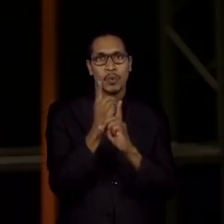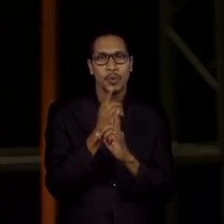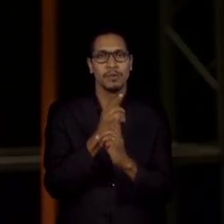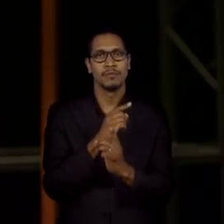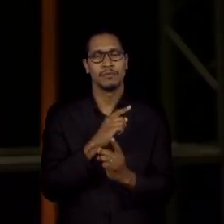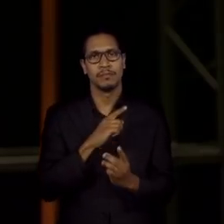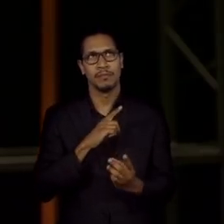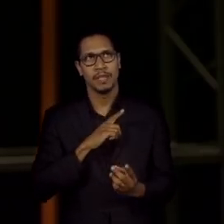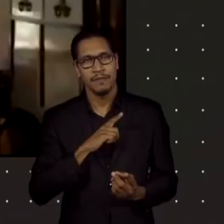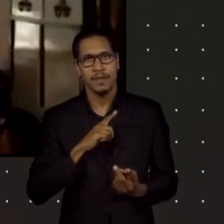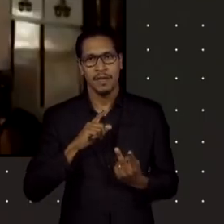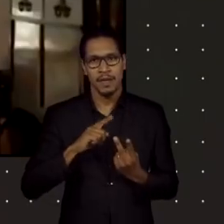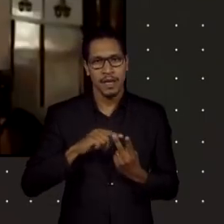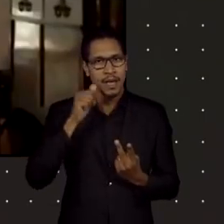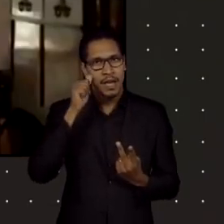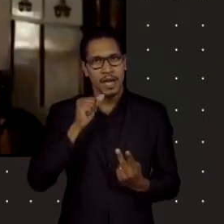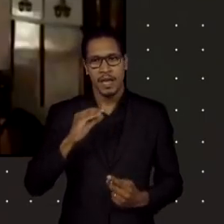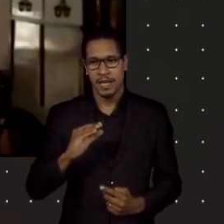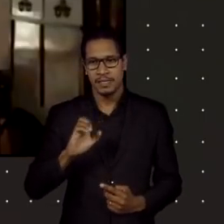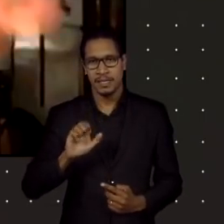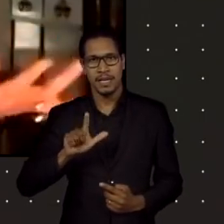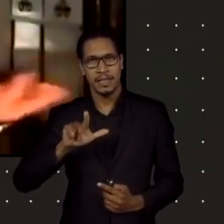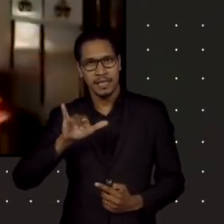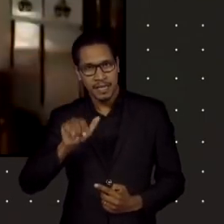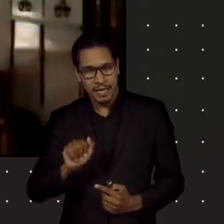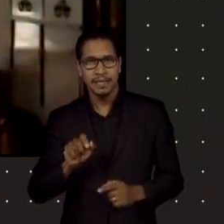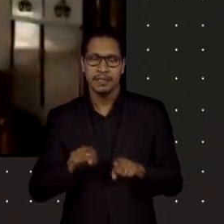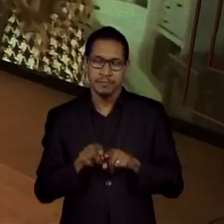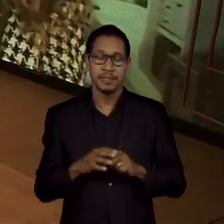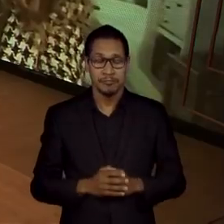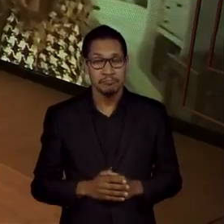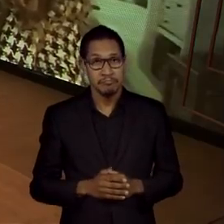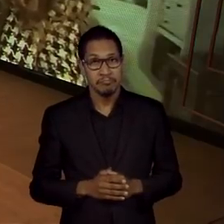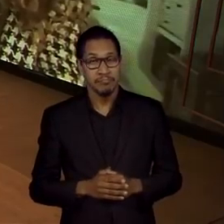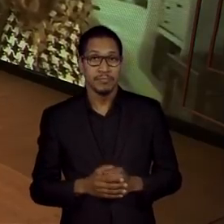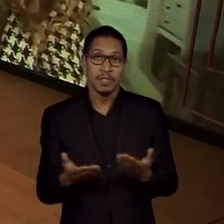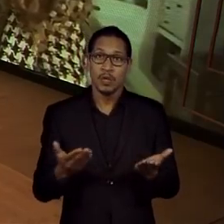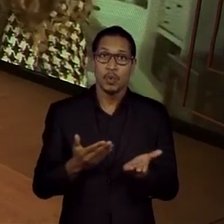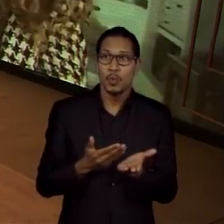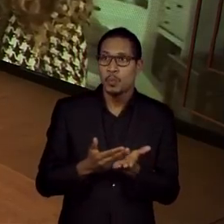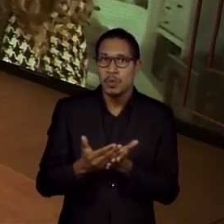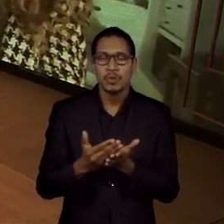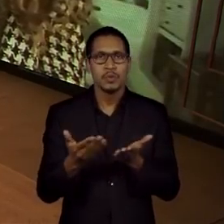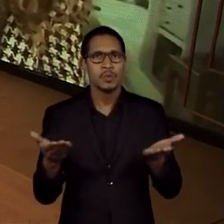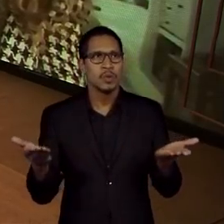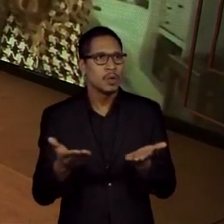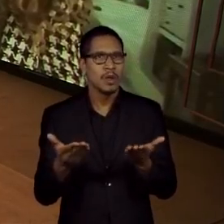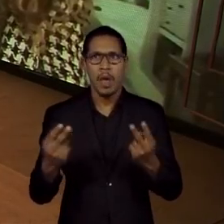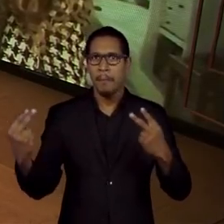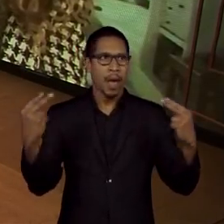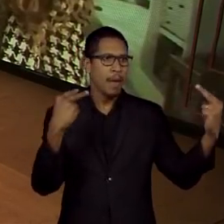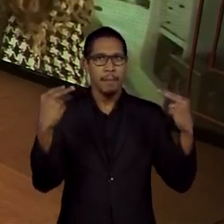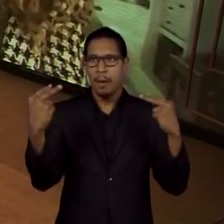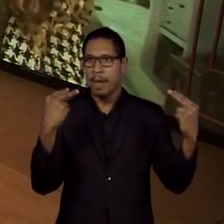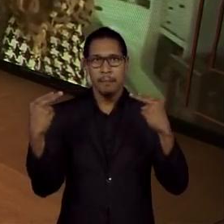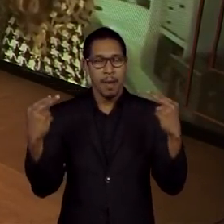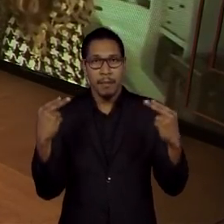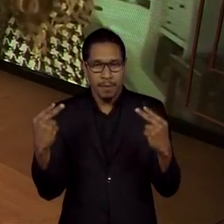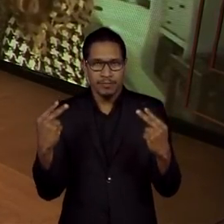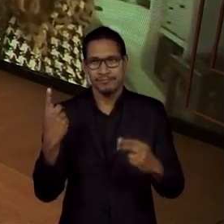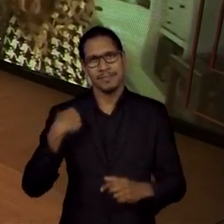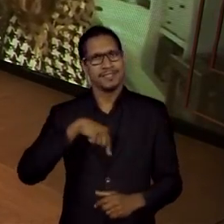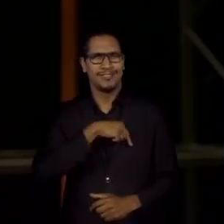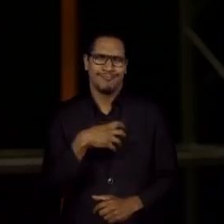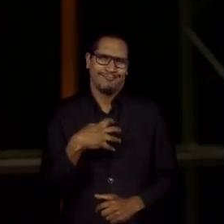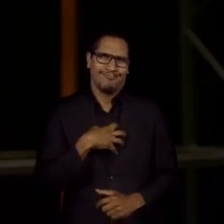séria para a mídia, né? Para a mídia, mas nós encarávamos aquilo com um divertimento acima de tudo,